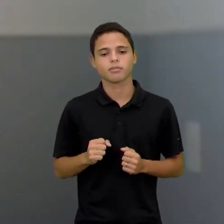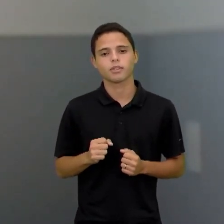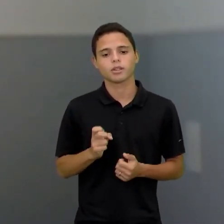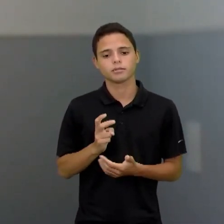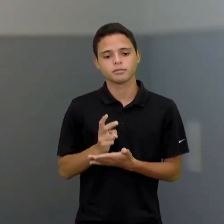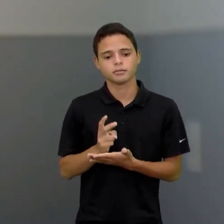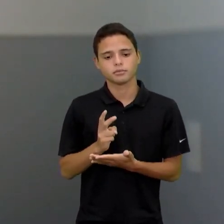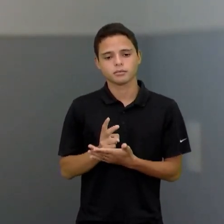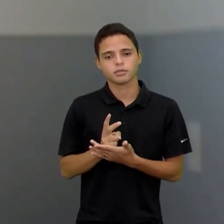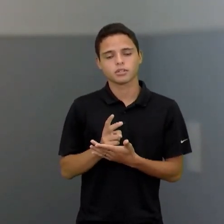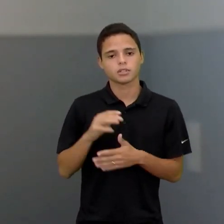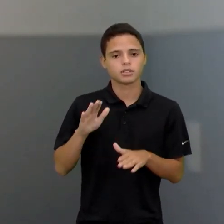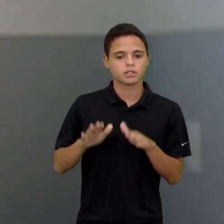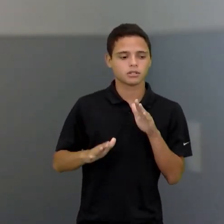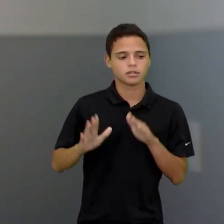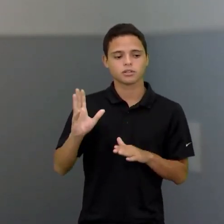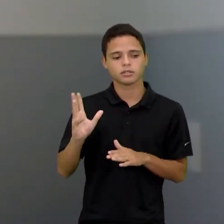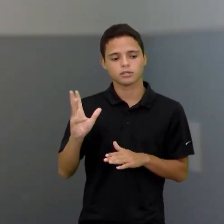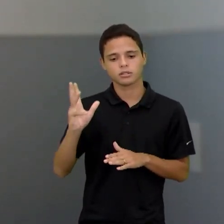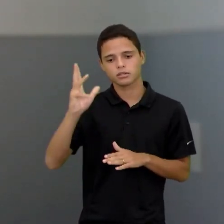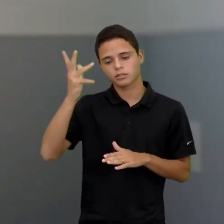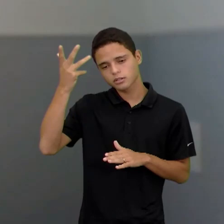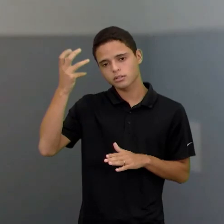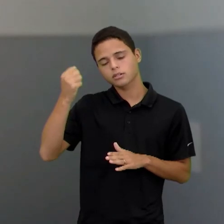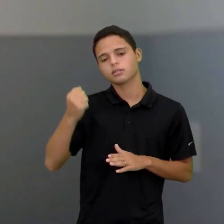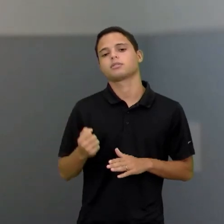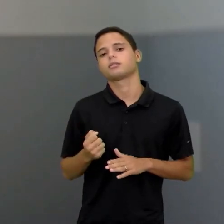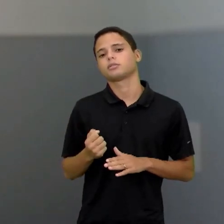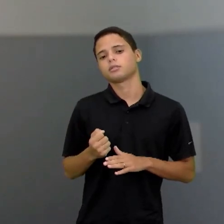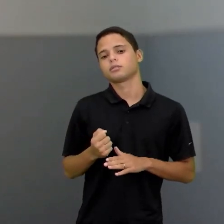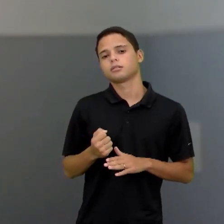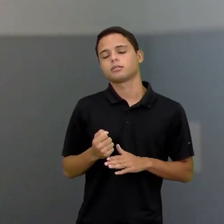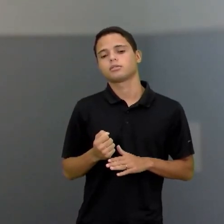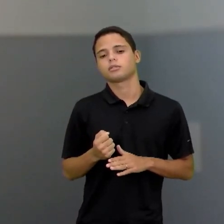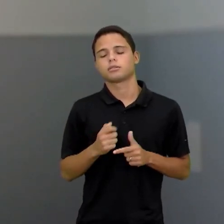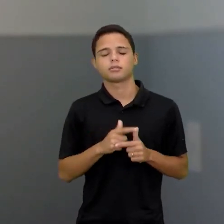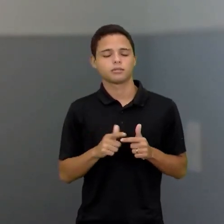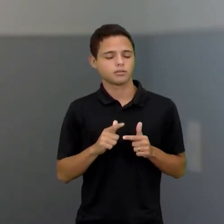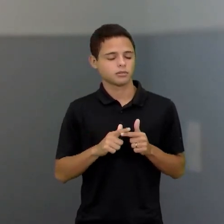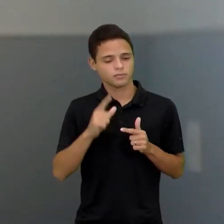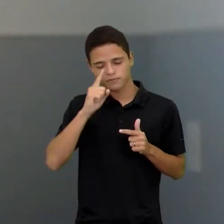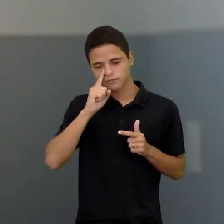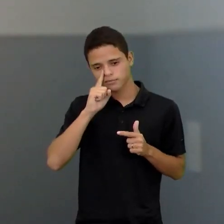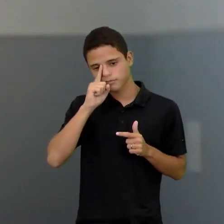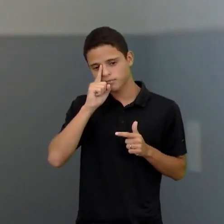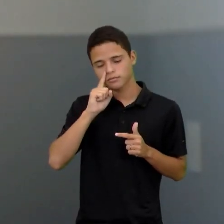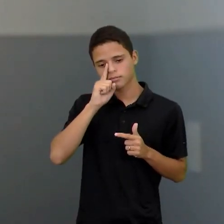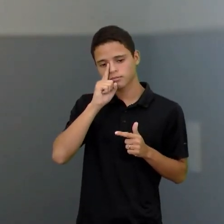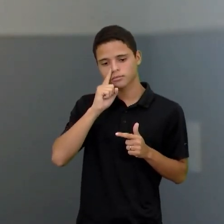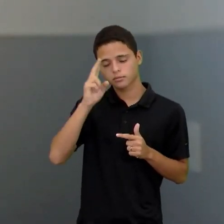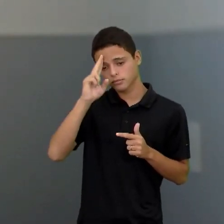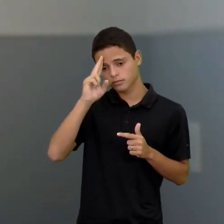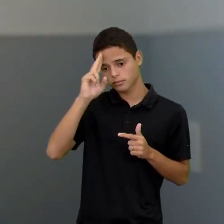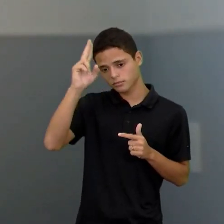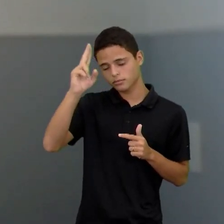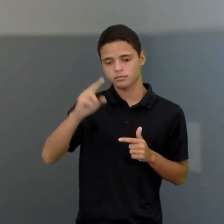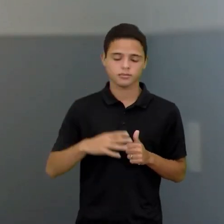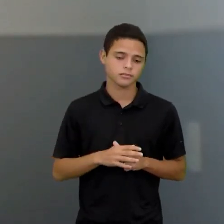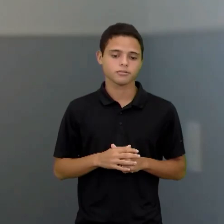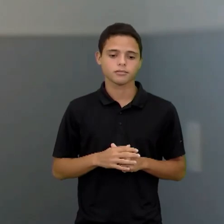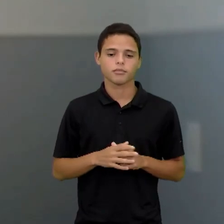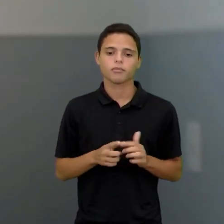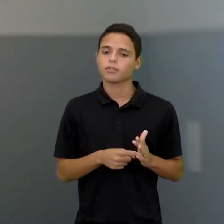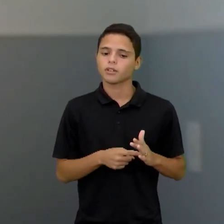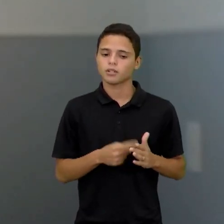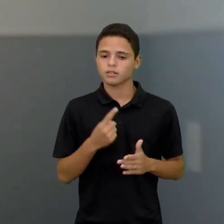importante depois que acontece um acidente ou quando a gente interage com uma pessoa com deficiência.